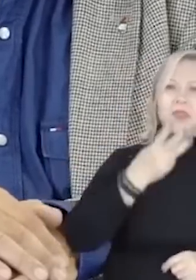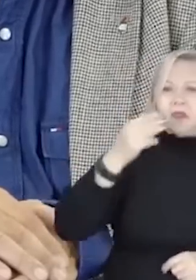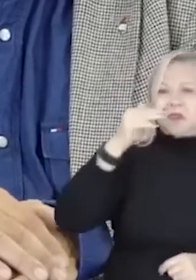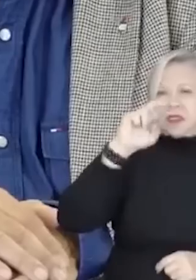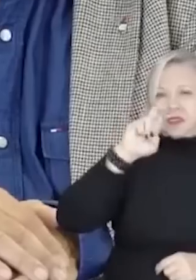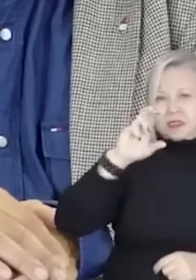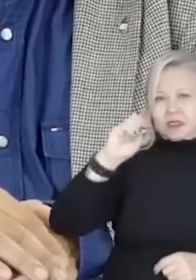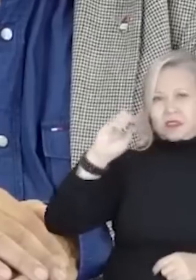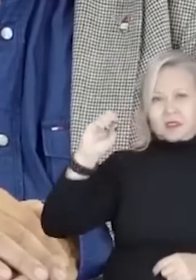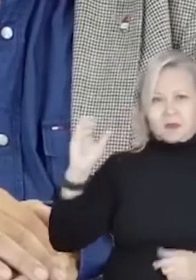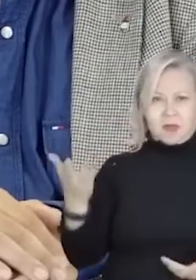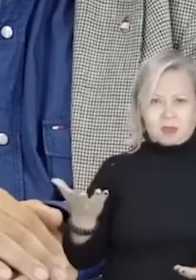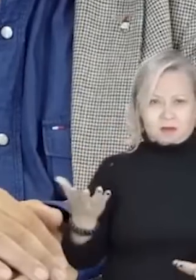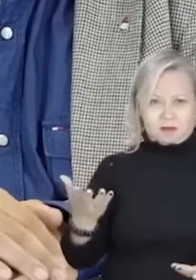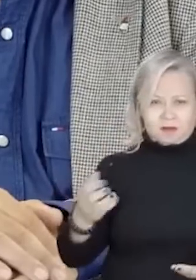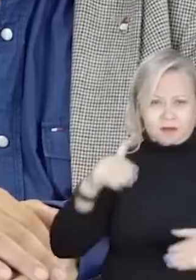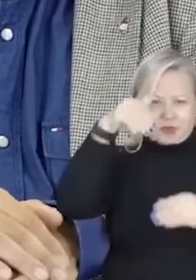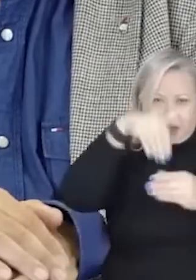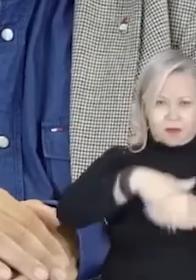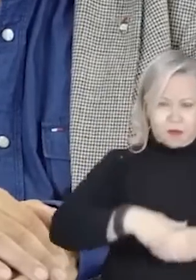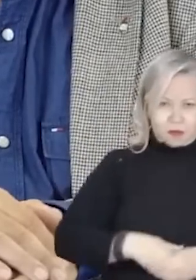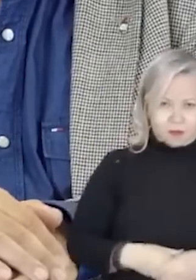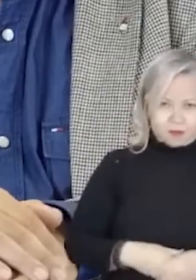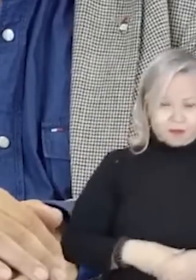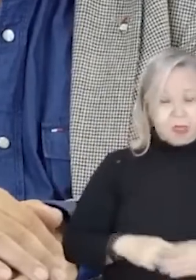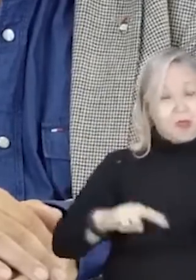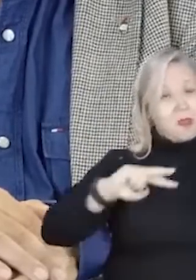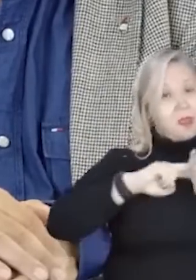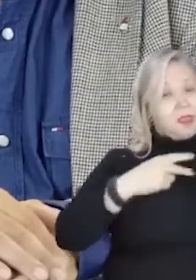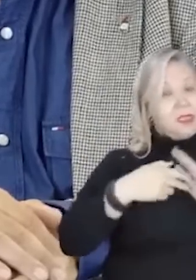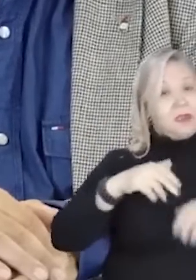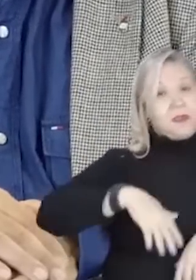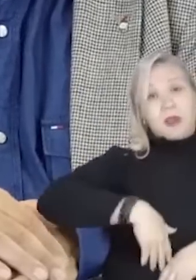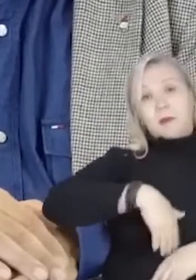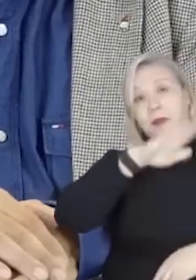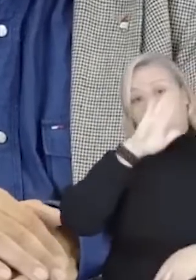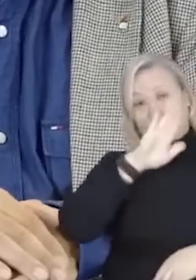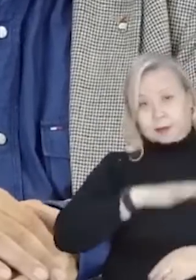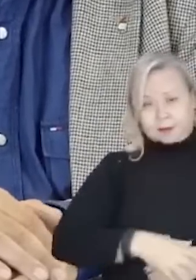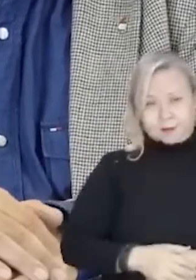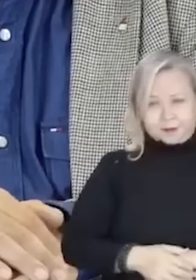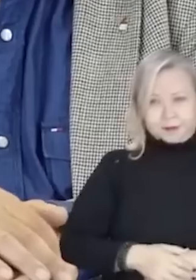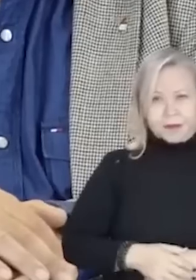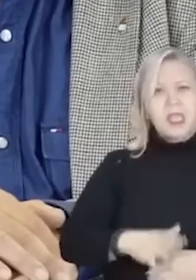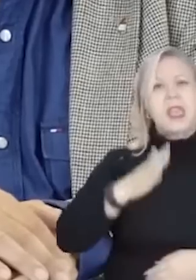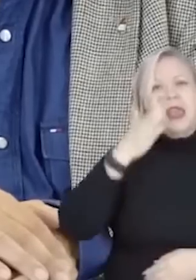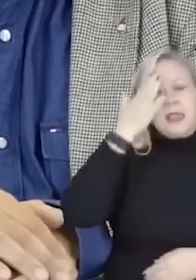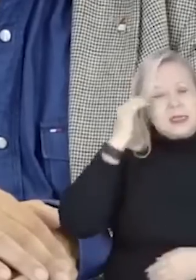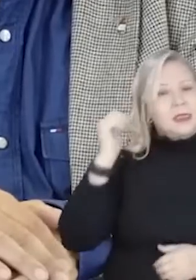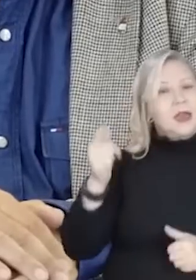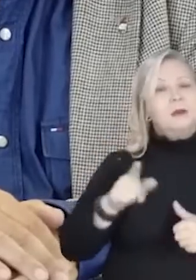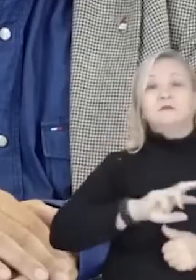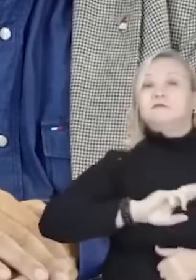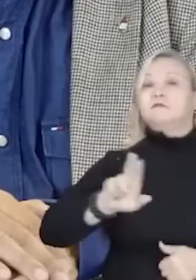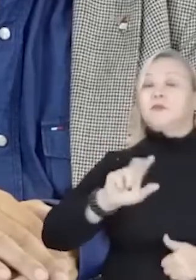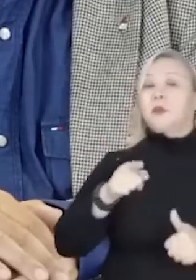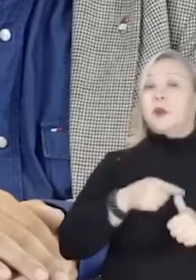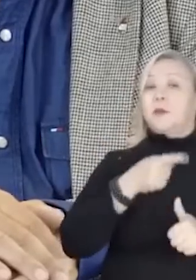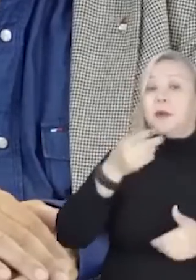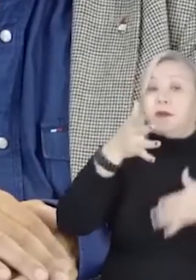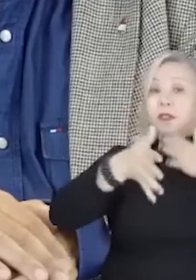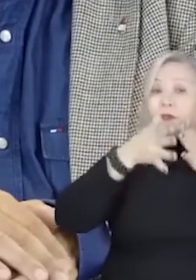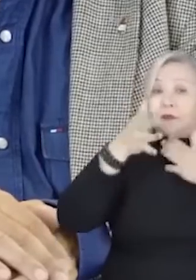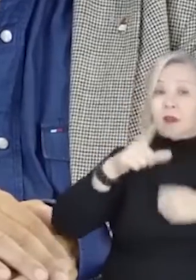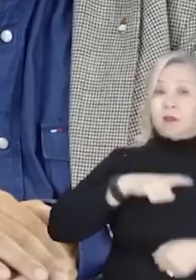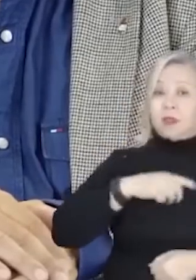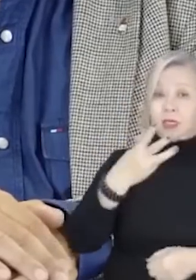isso, significa mais do que isso. E vocês sabem, porque não é a primeira vez que eu falo, que tem três políticos no